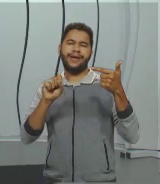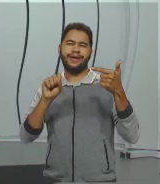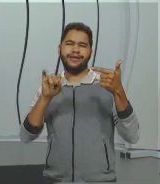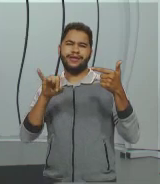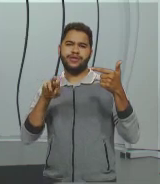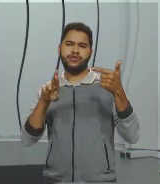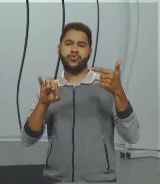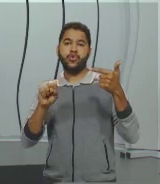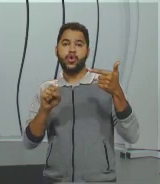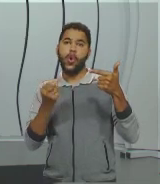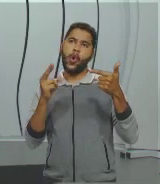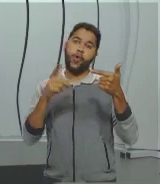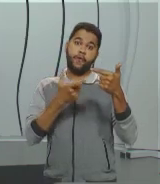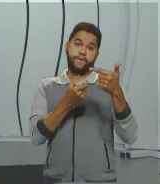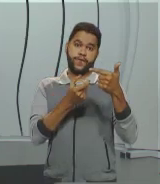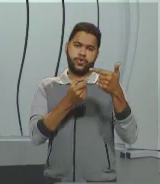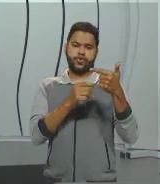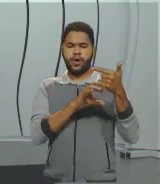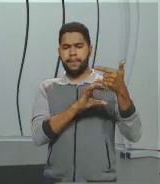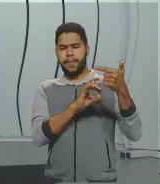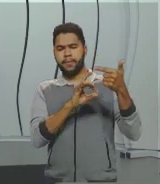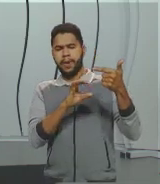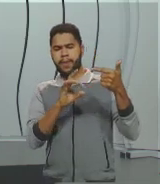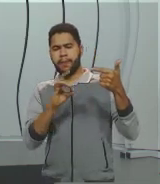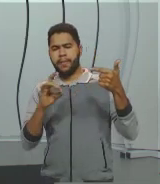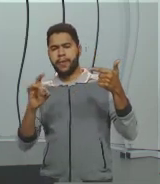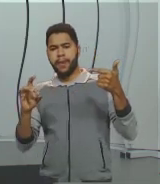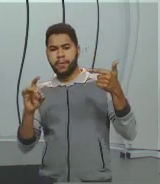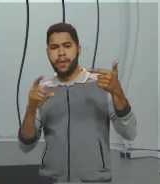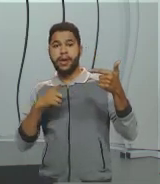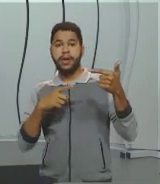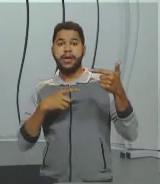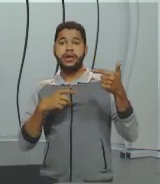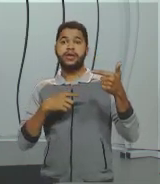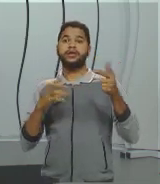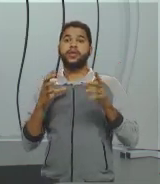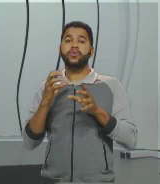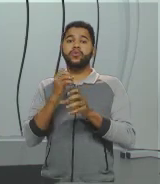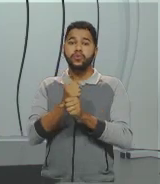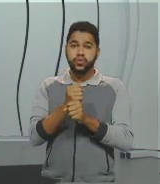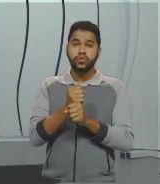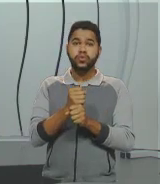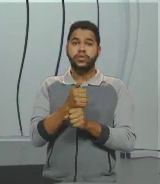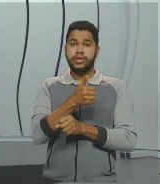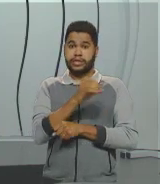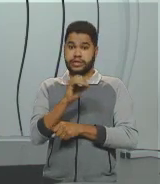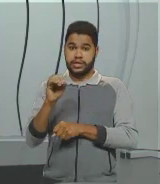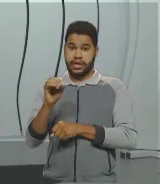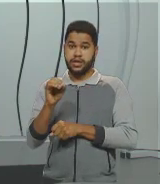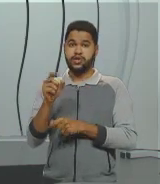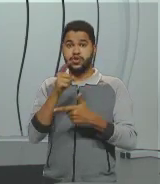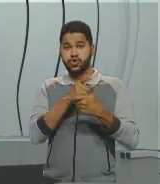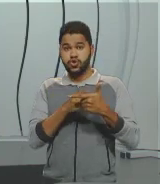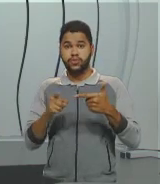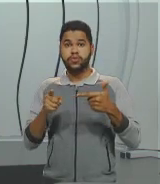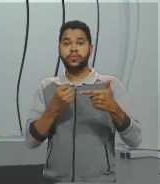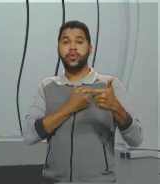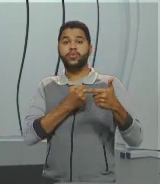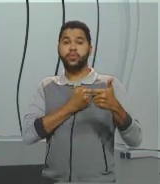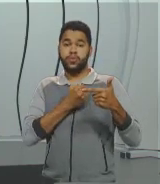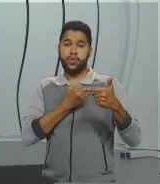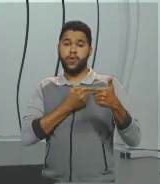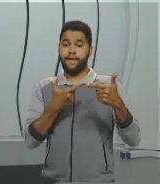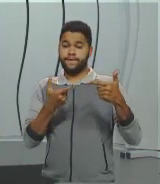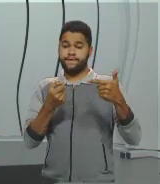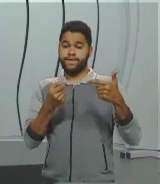aliás, tenho 20 resistores ligados em série e essa resistência vale 100 ohms. Então, pego 100, que é o valor da resistência, e divido pelo número de resistores, que é